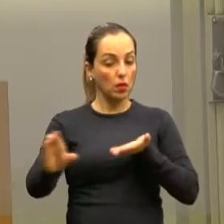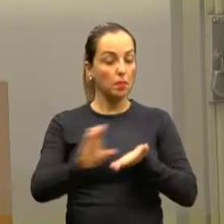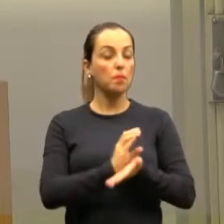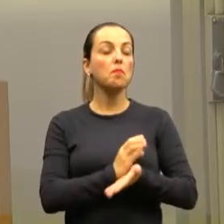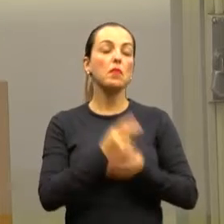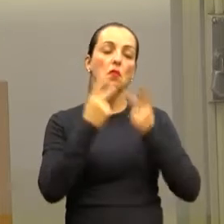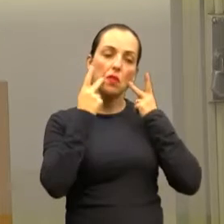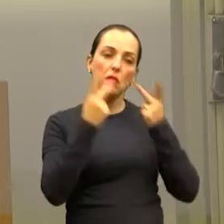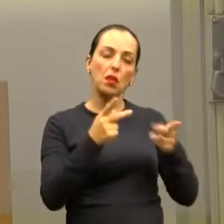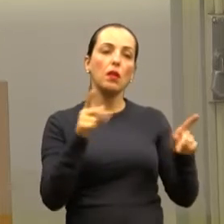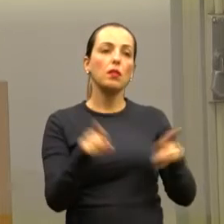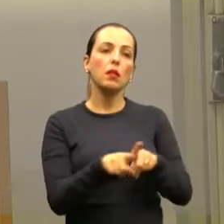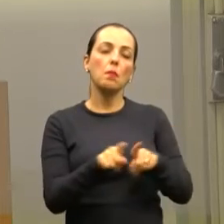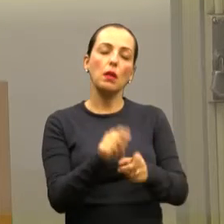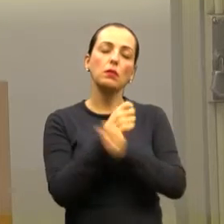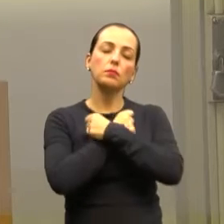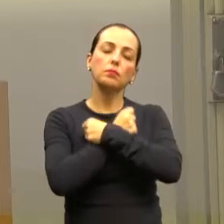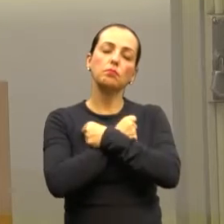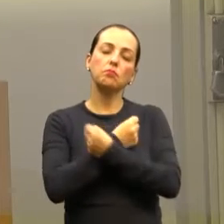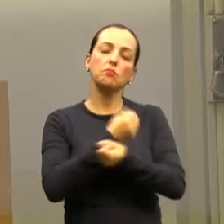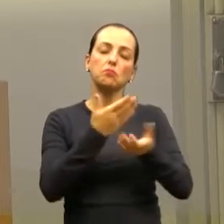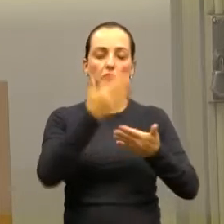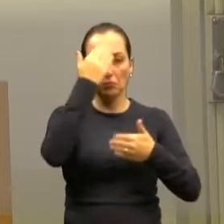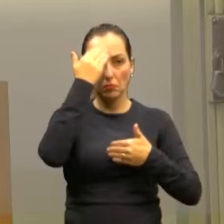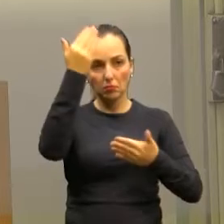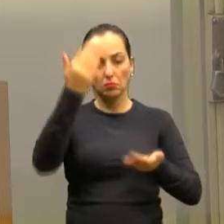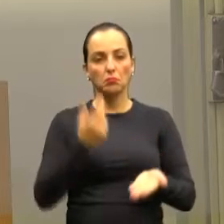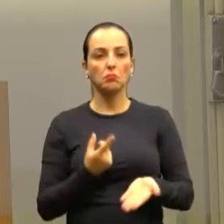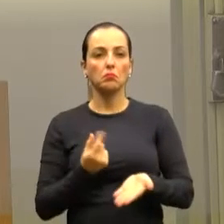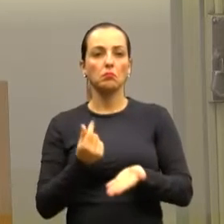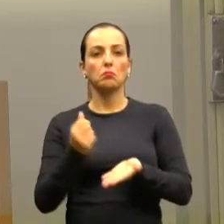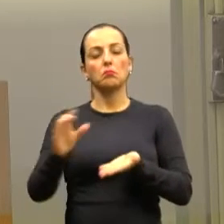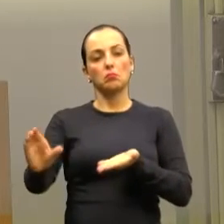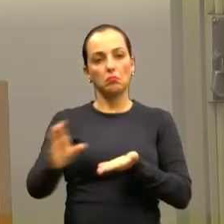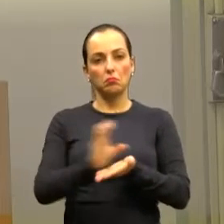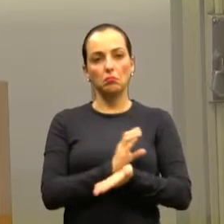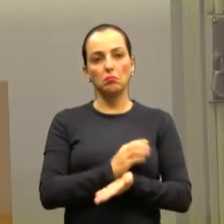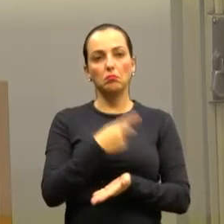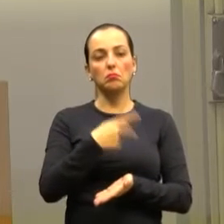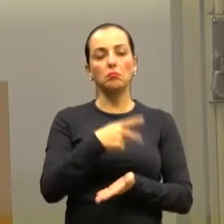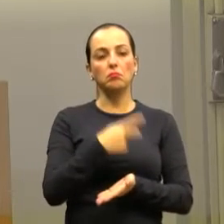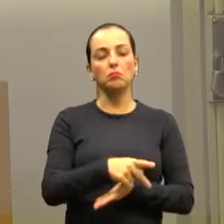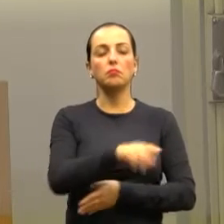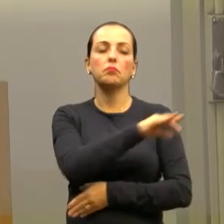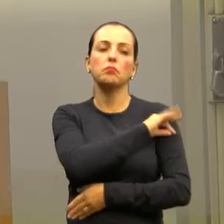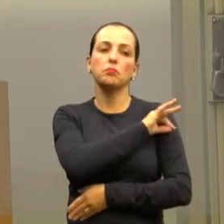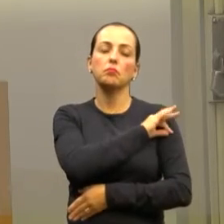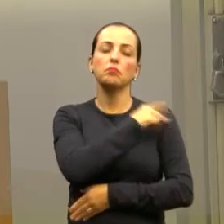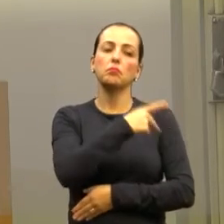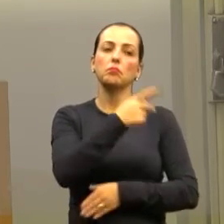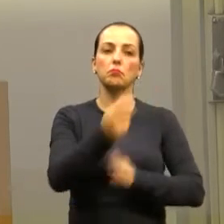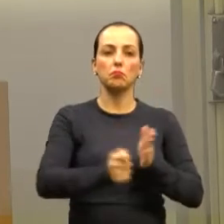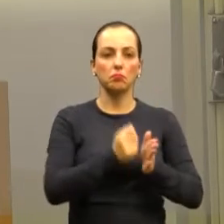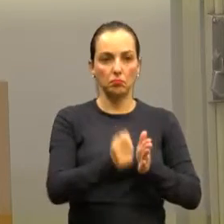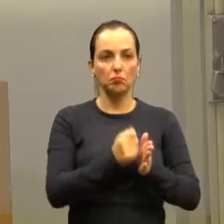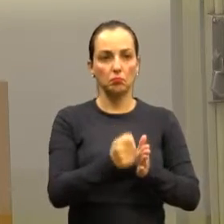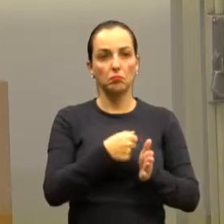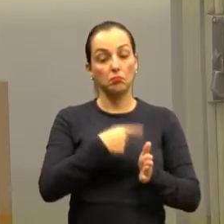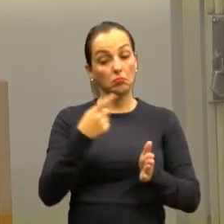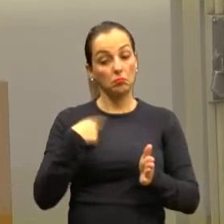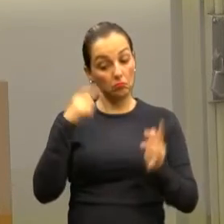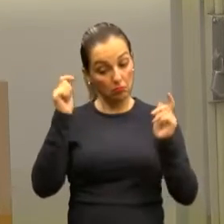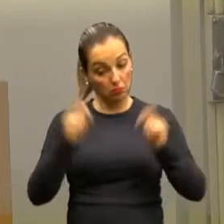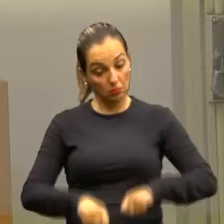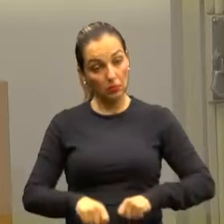deixei um abraço para ele mais uma vez quero agradecer pela Emenda que é que se deu aqui para a Prefeitura de Araraquara para que a gente